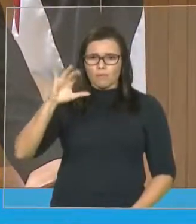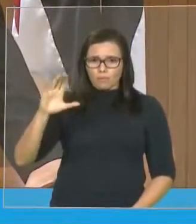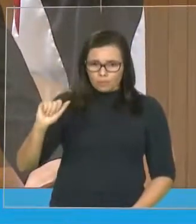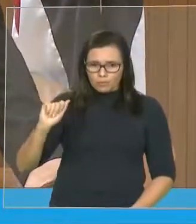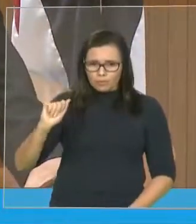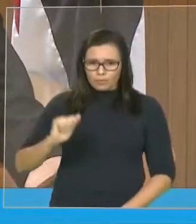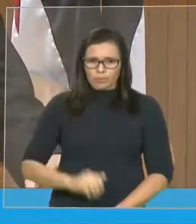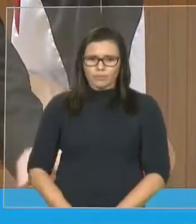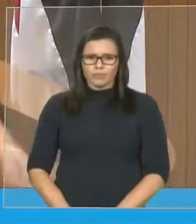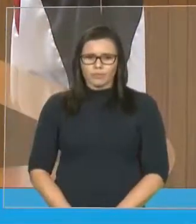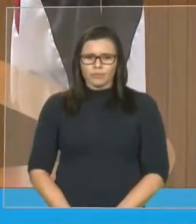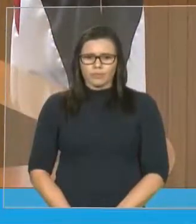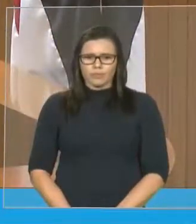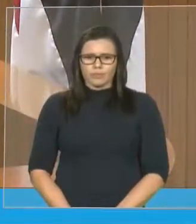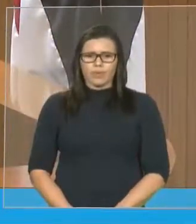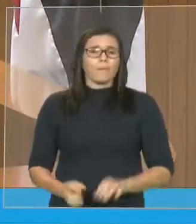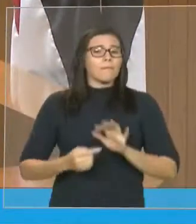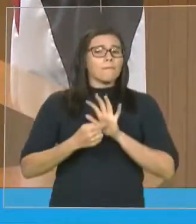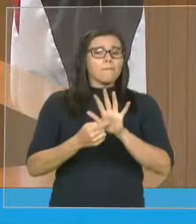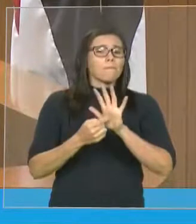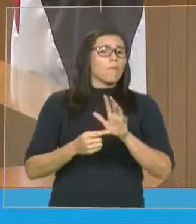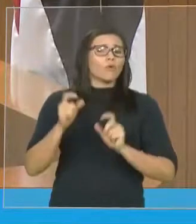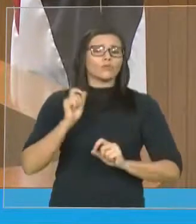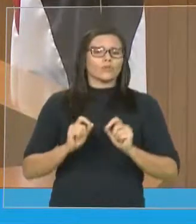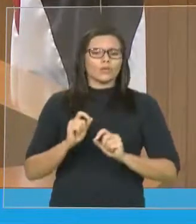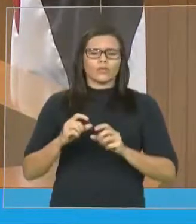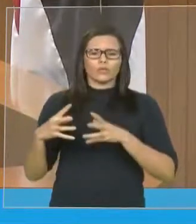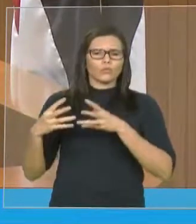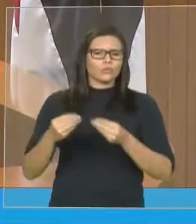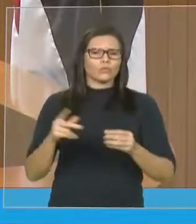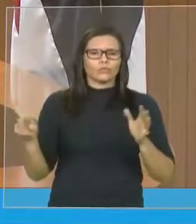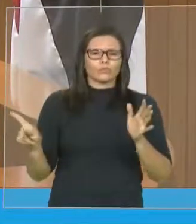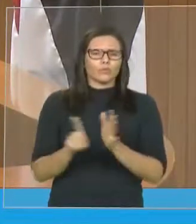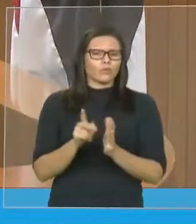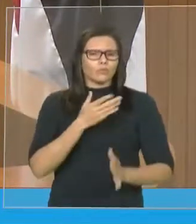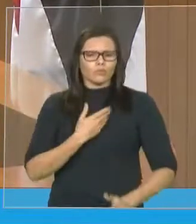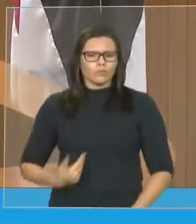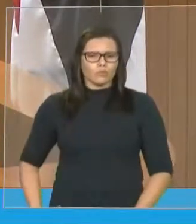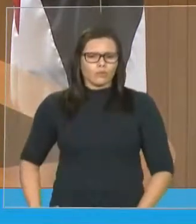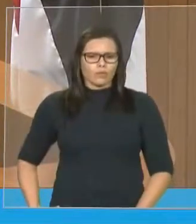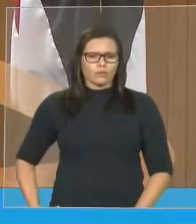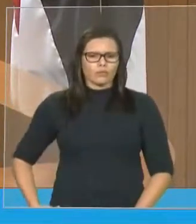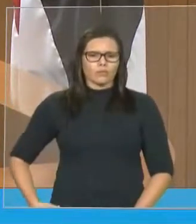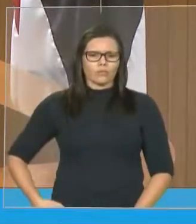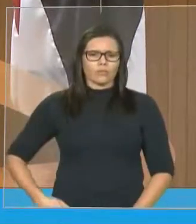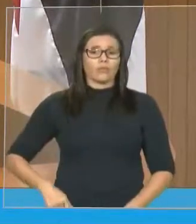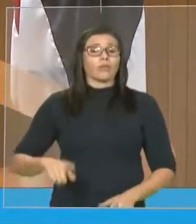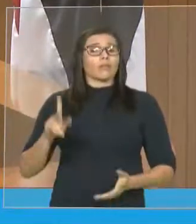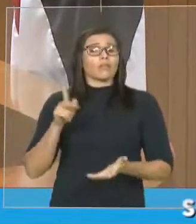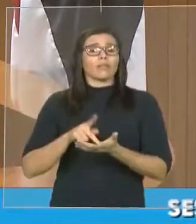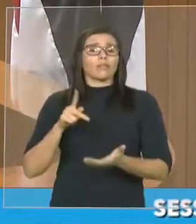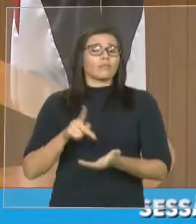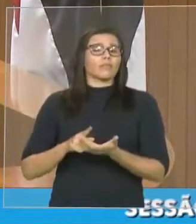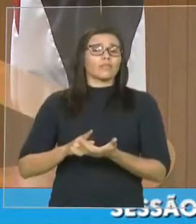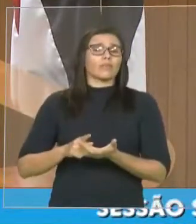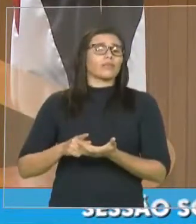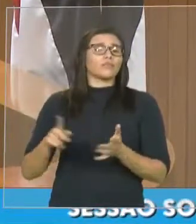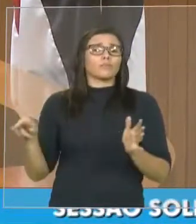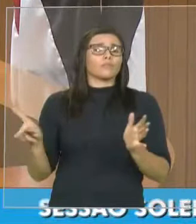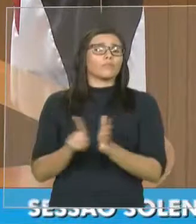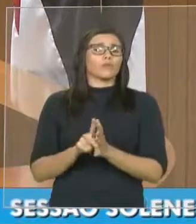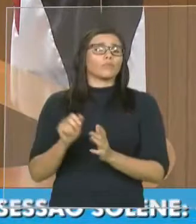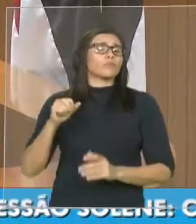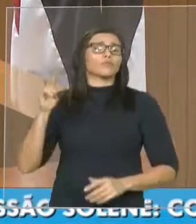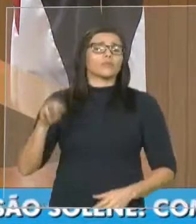claramente à população que tudo que pertence ao Estado não pertence a ninguém, e sim a toda a população, ao povo,